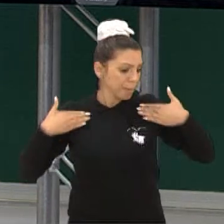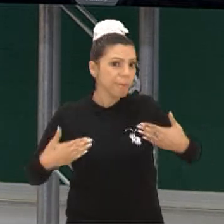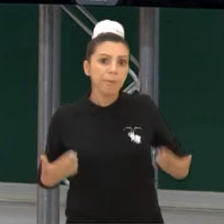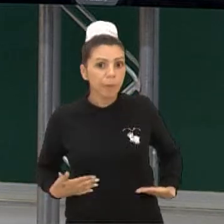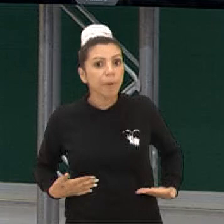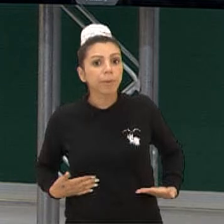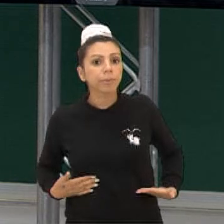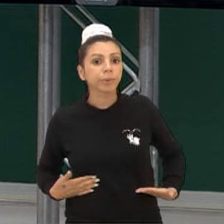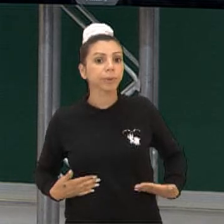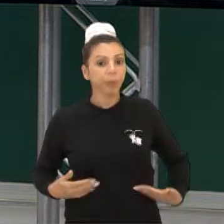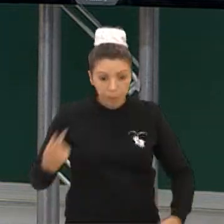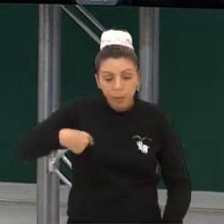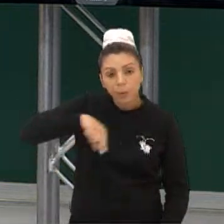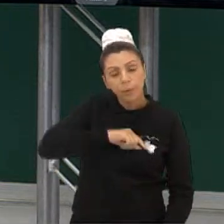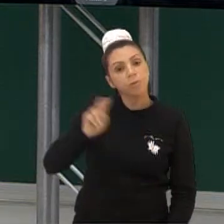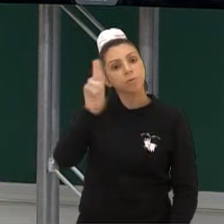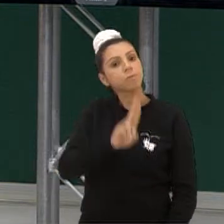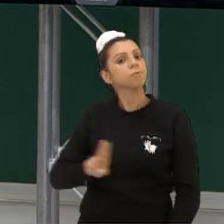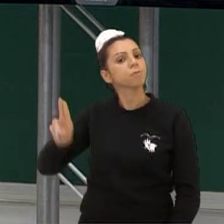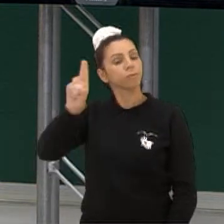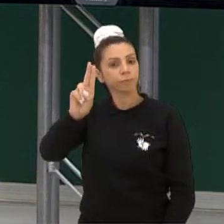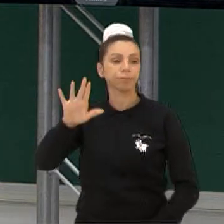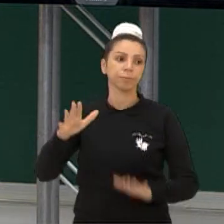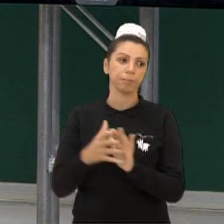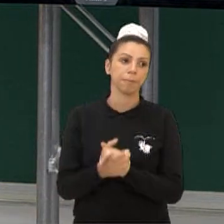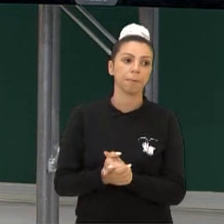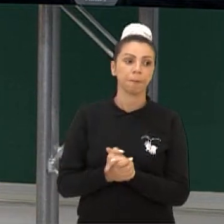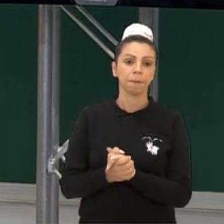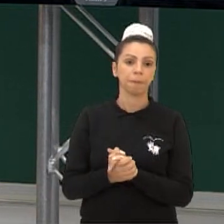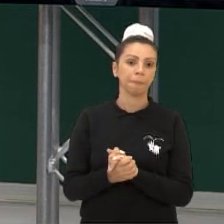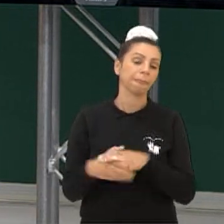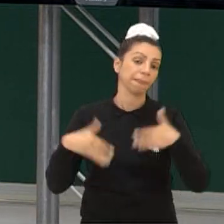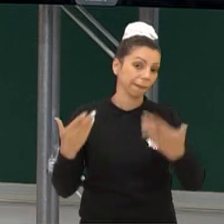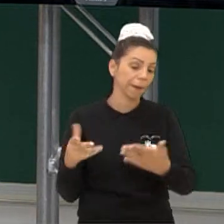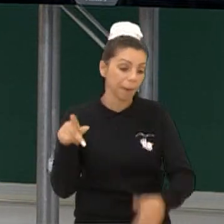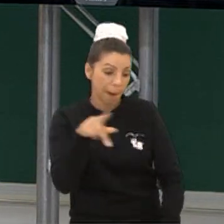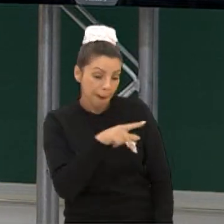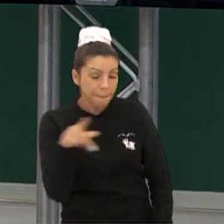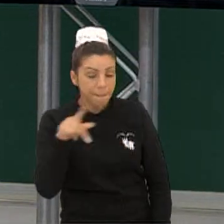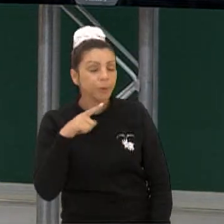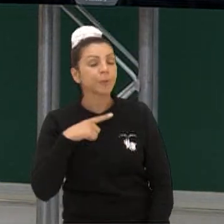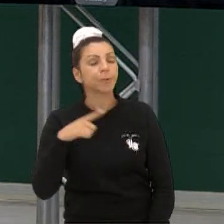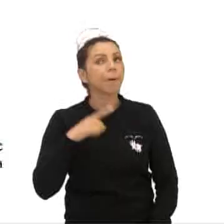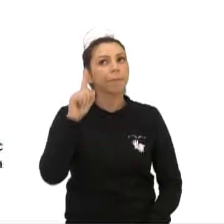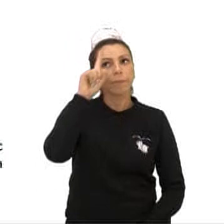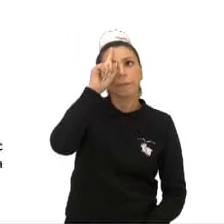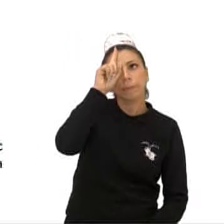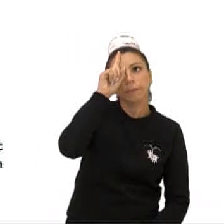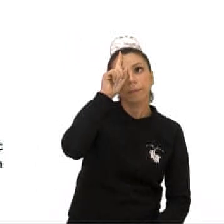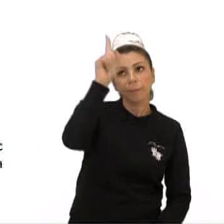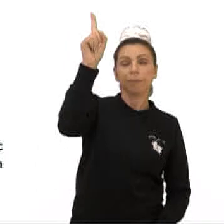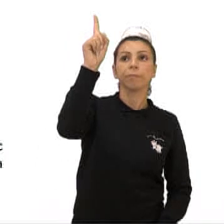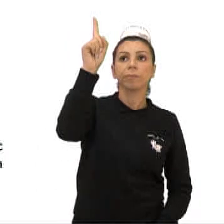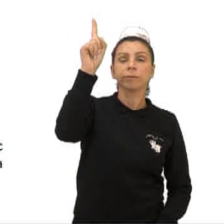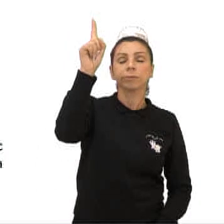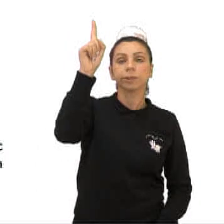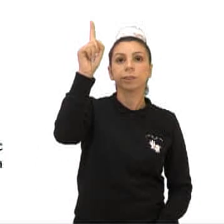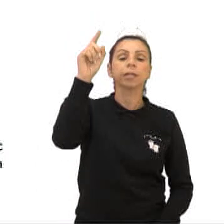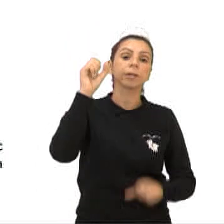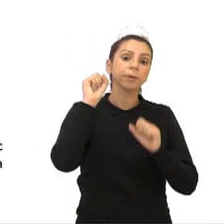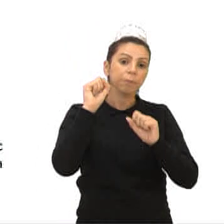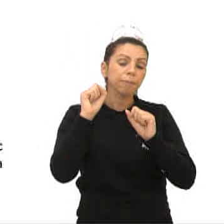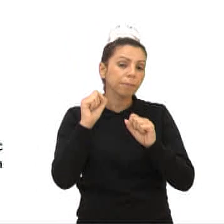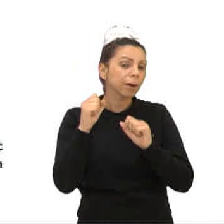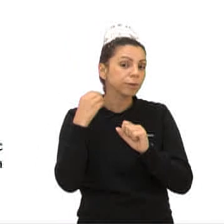corpo. Nós podemos utilizar. Então, nesse interim, é que a pessoa transmite uma ideia através daquilo que ela pode